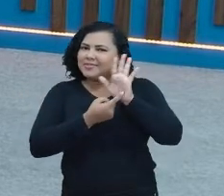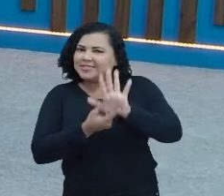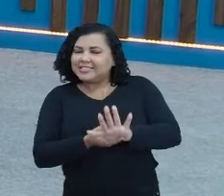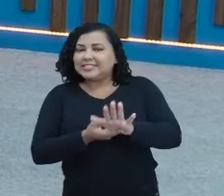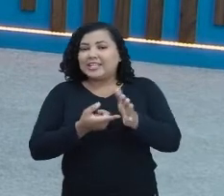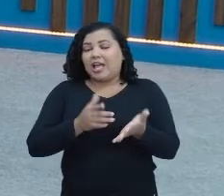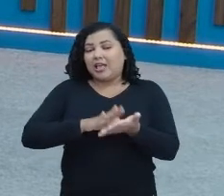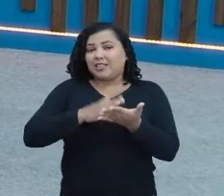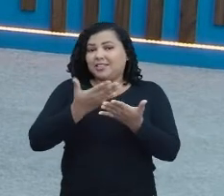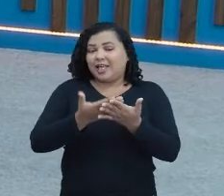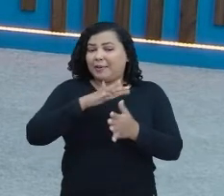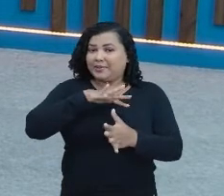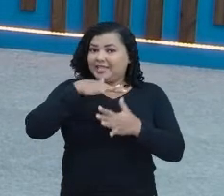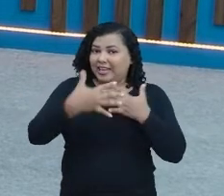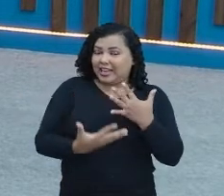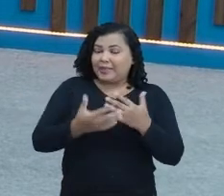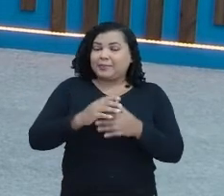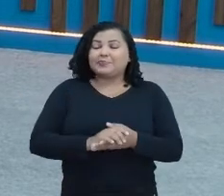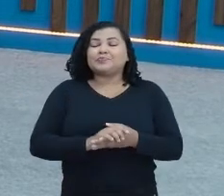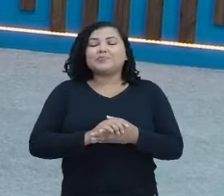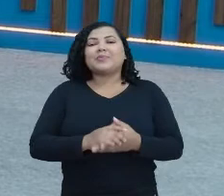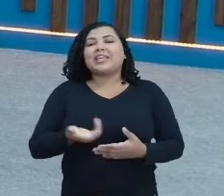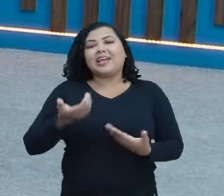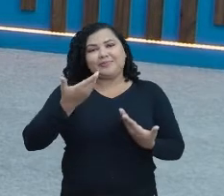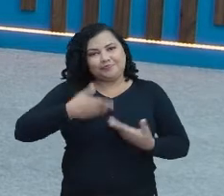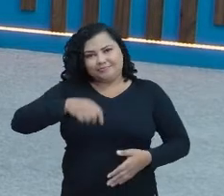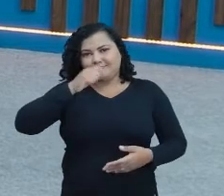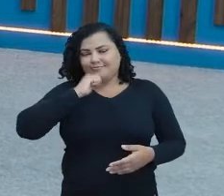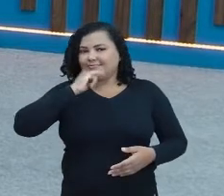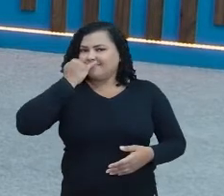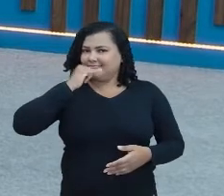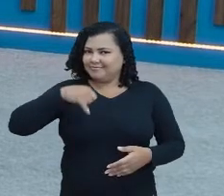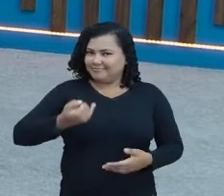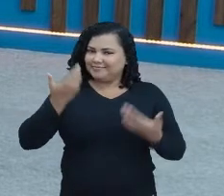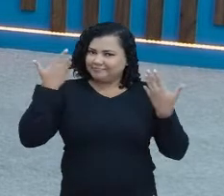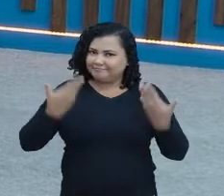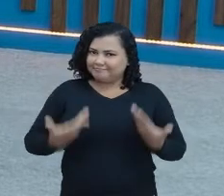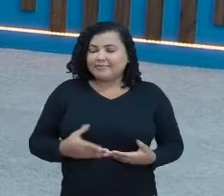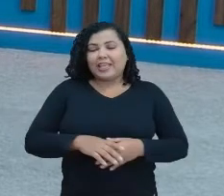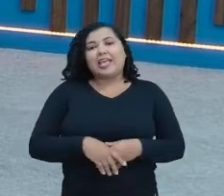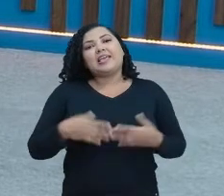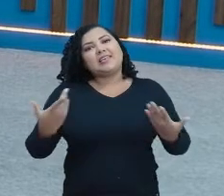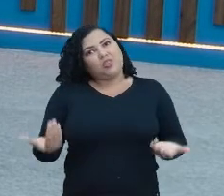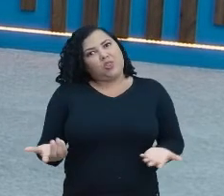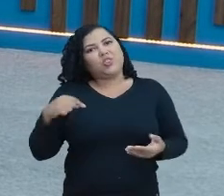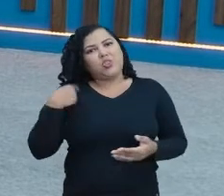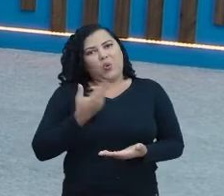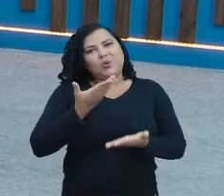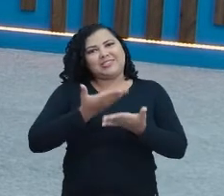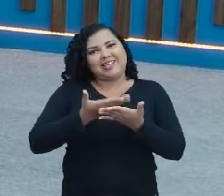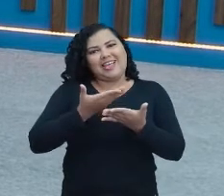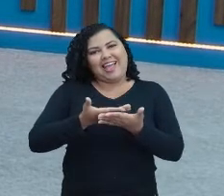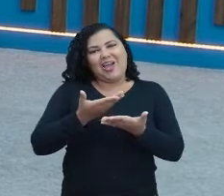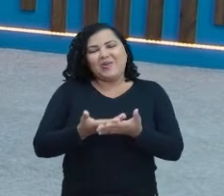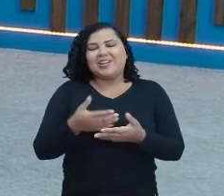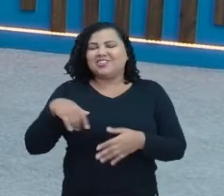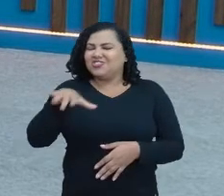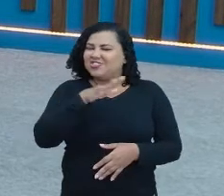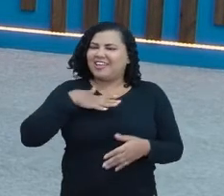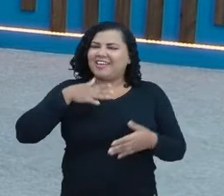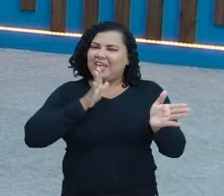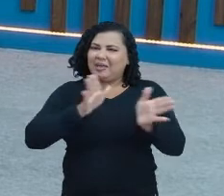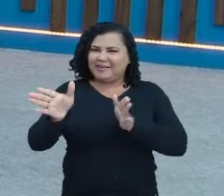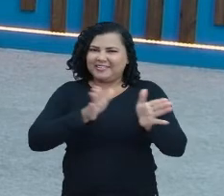a tradução da nossa aula para Libras, o que torna nossa aula e nossas aulas, no geral,